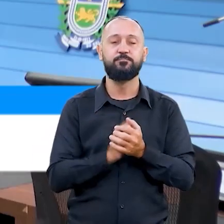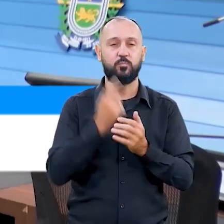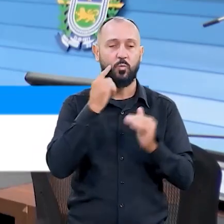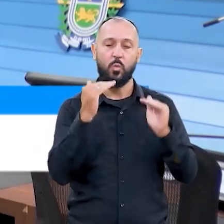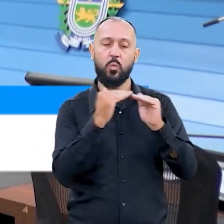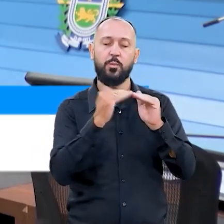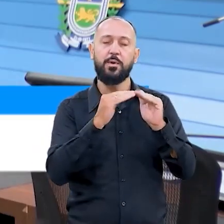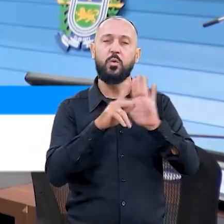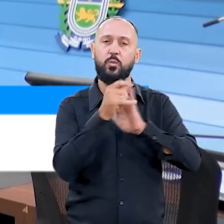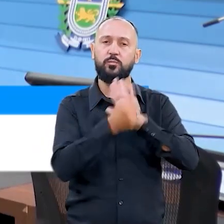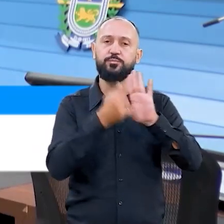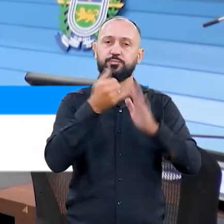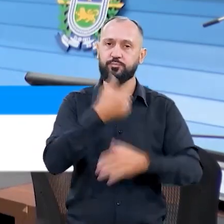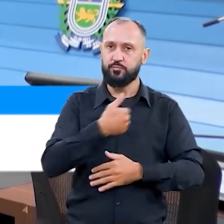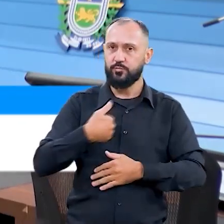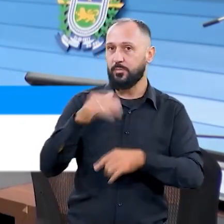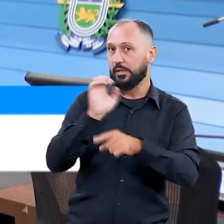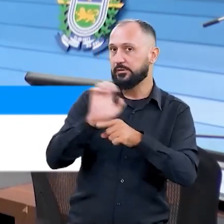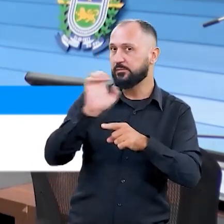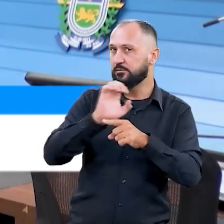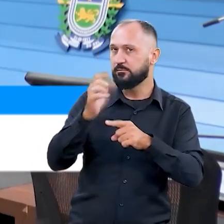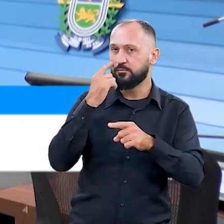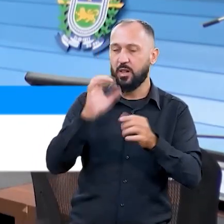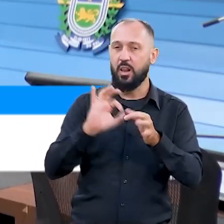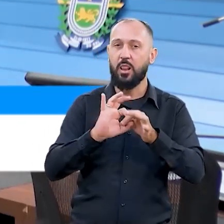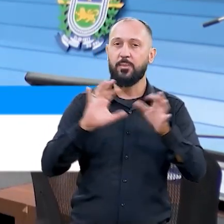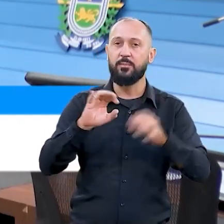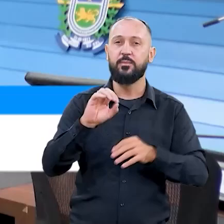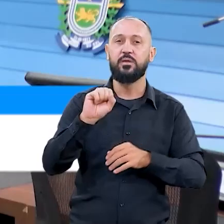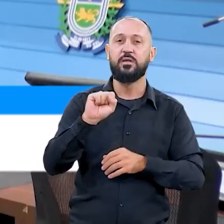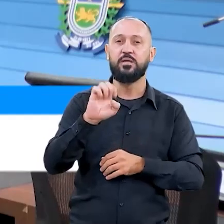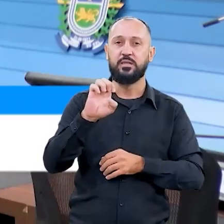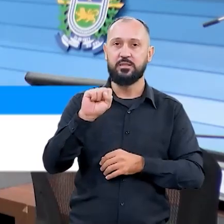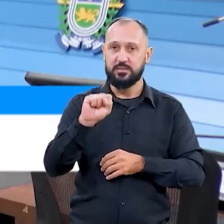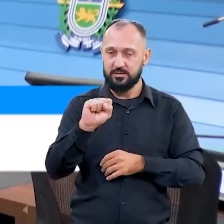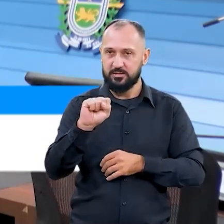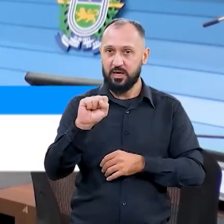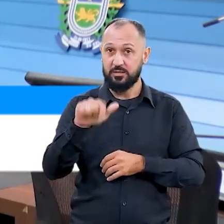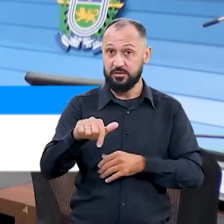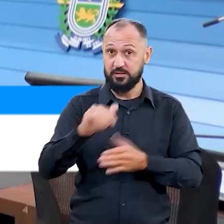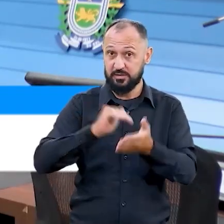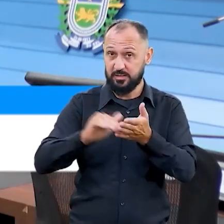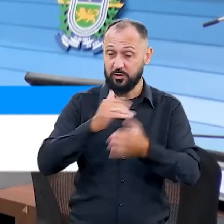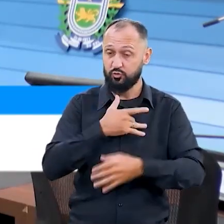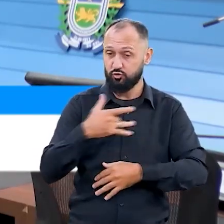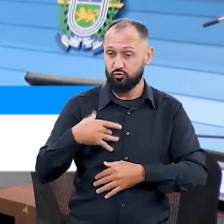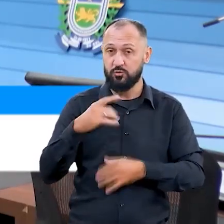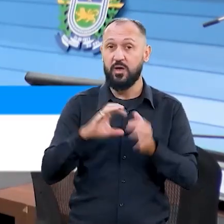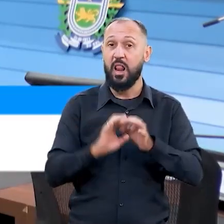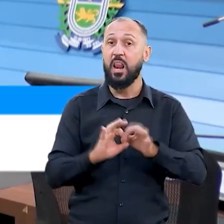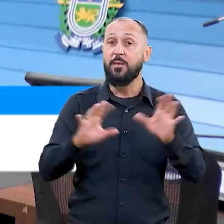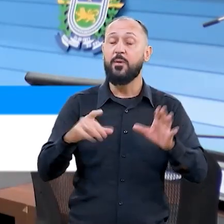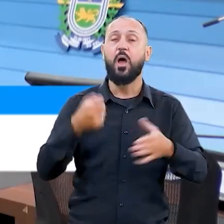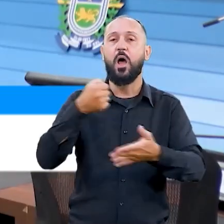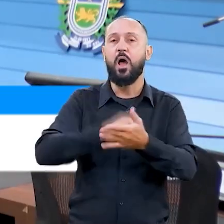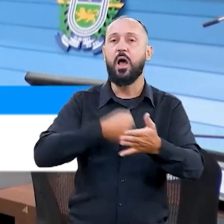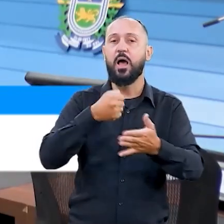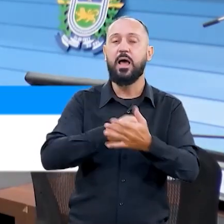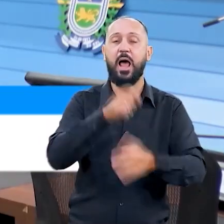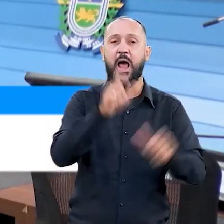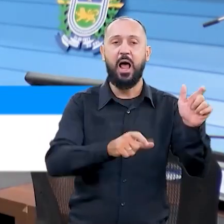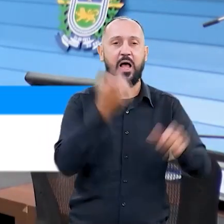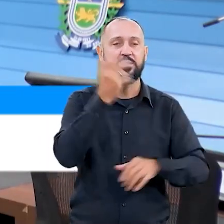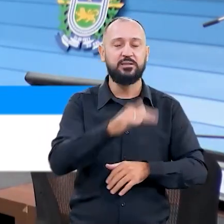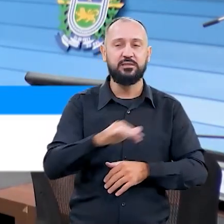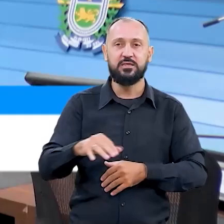Estado. De acordo com o projeto, o Governo do Estado, por meio da SES, a Secretaria de Estado de Saúde, fica responsável por garantir a